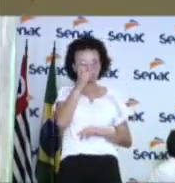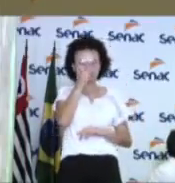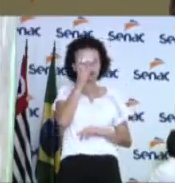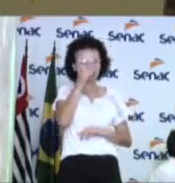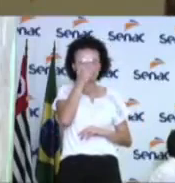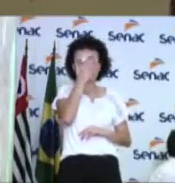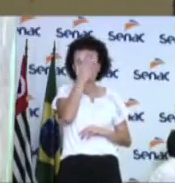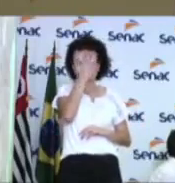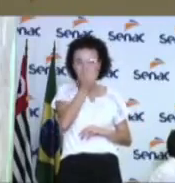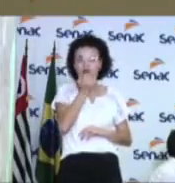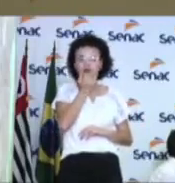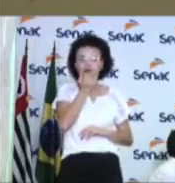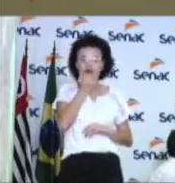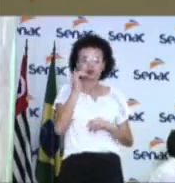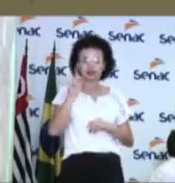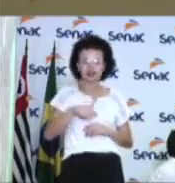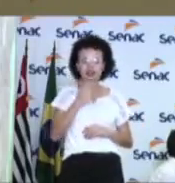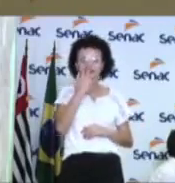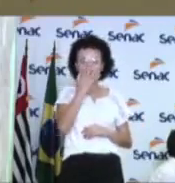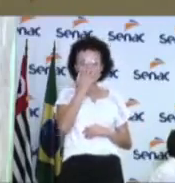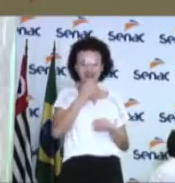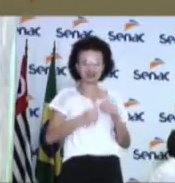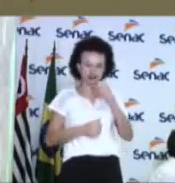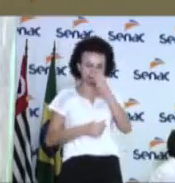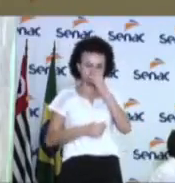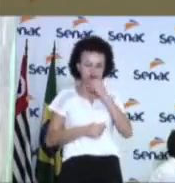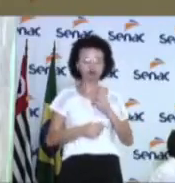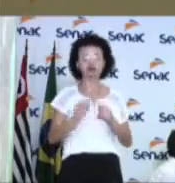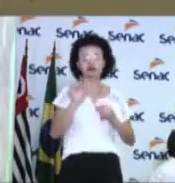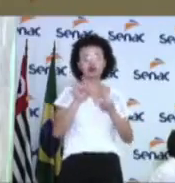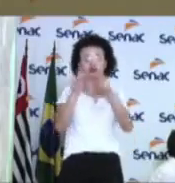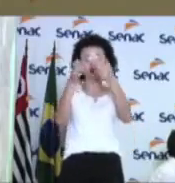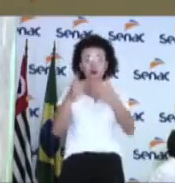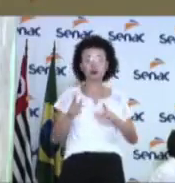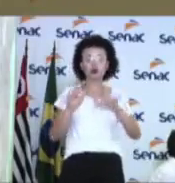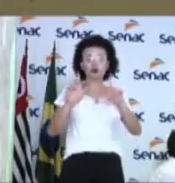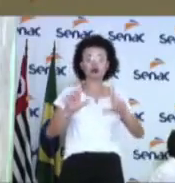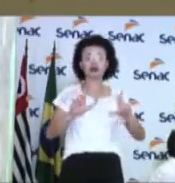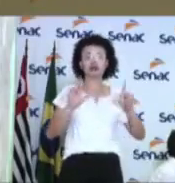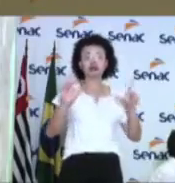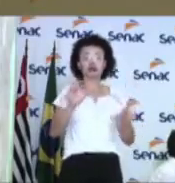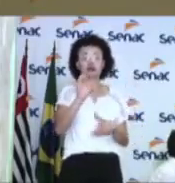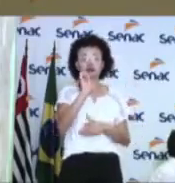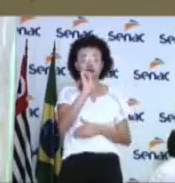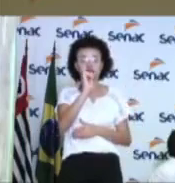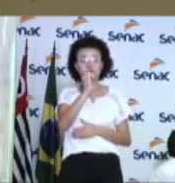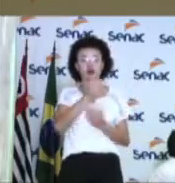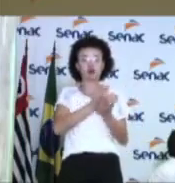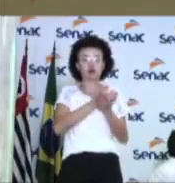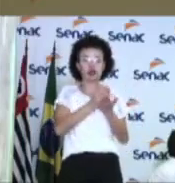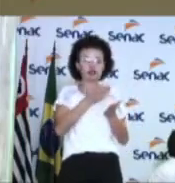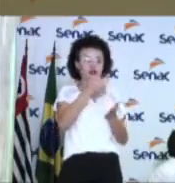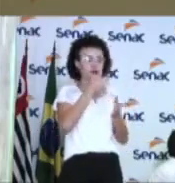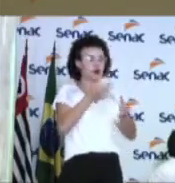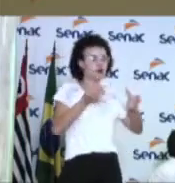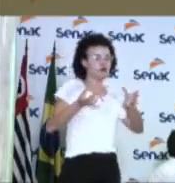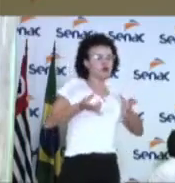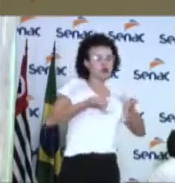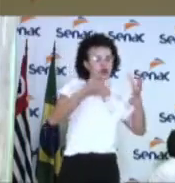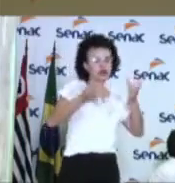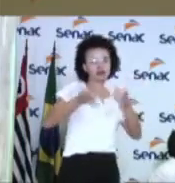parceria do cliente é assim, até o que você falou na tua apresentação. É assim, se você começar a vender muito teu produto de um jeito hard sell,